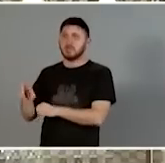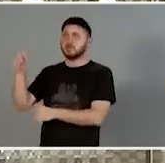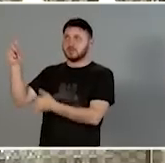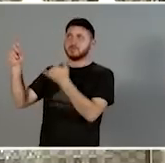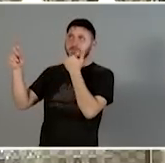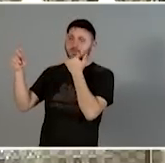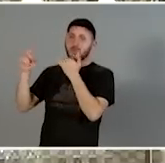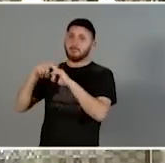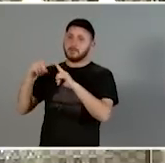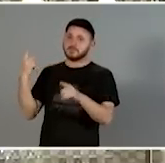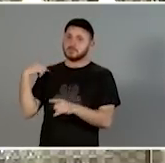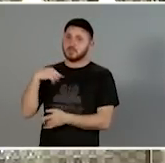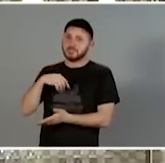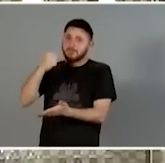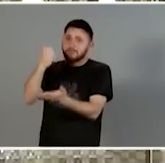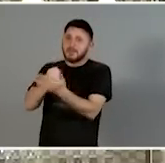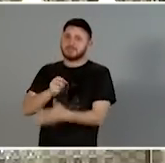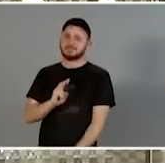ficamos marcados.